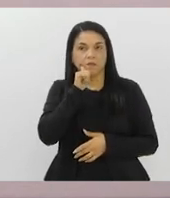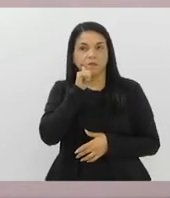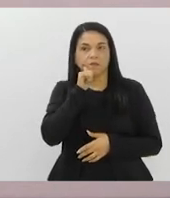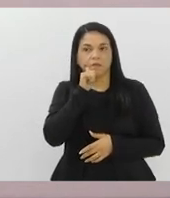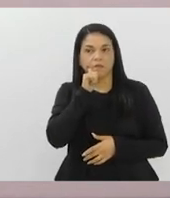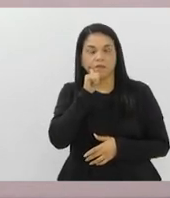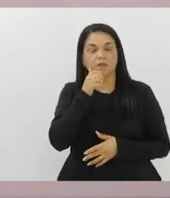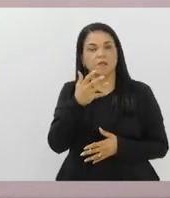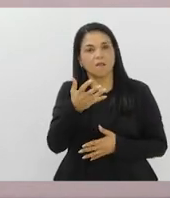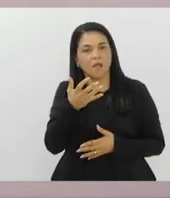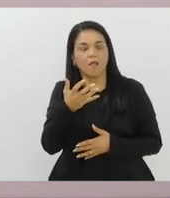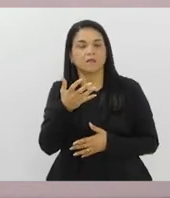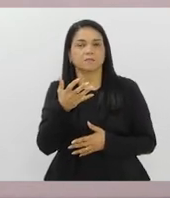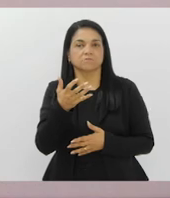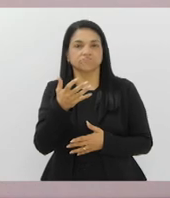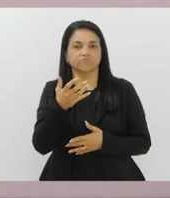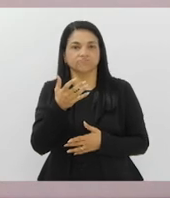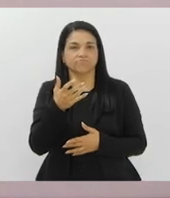aqueles que